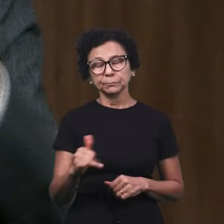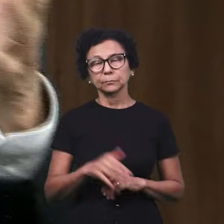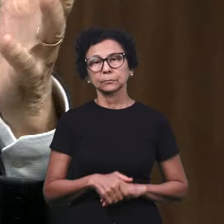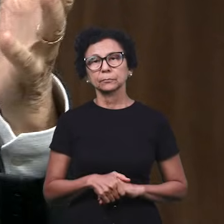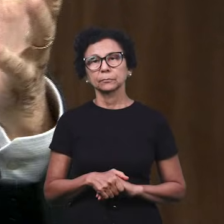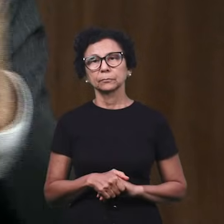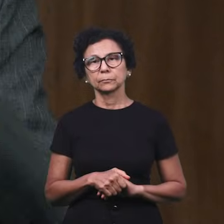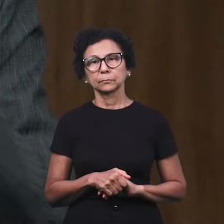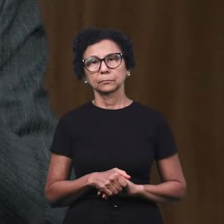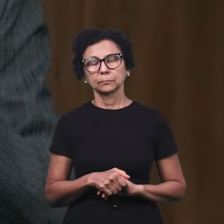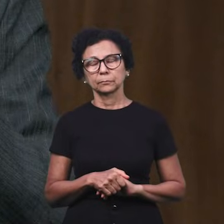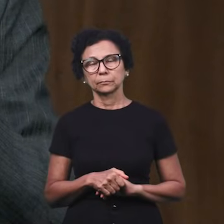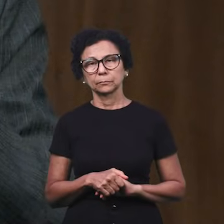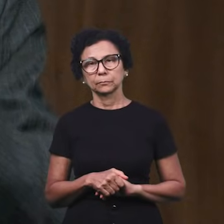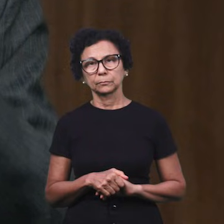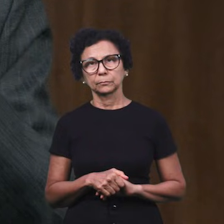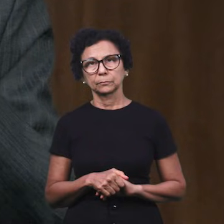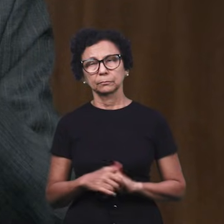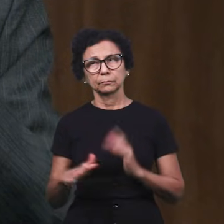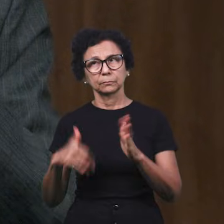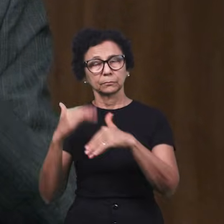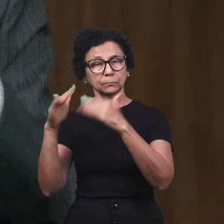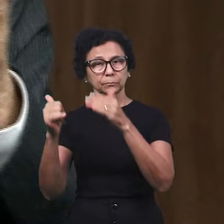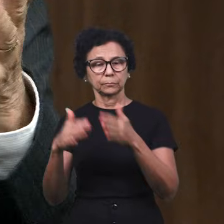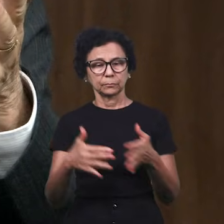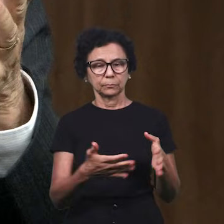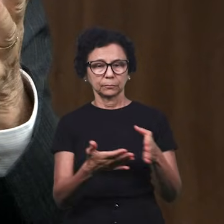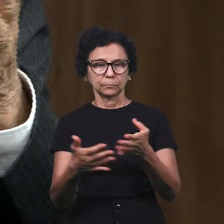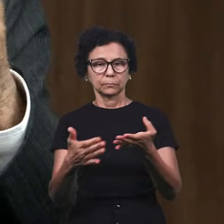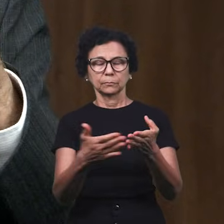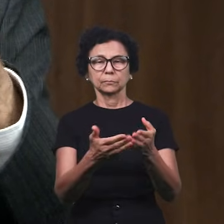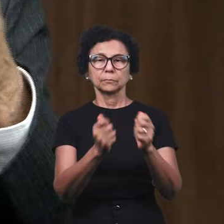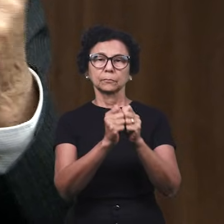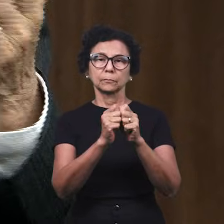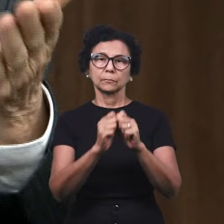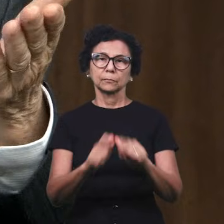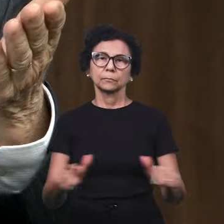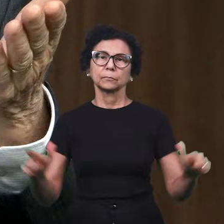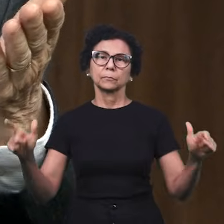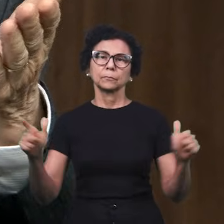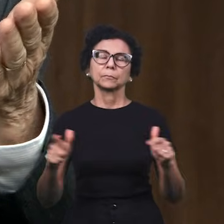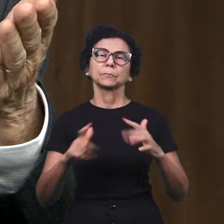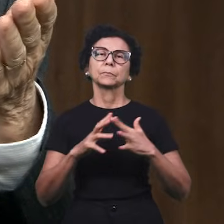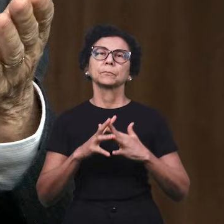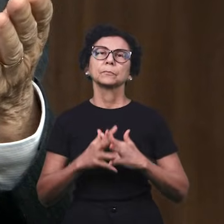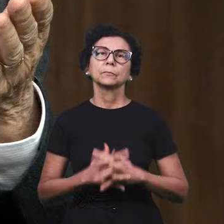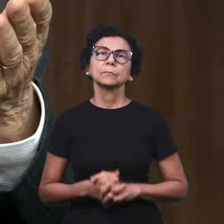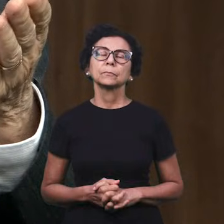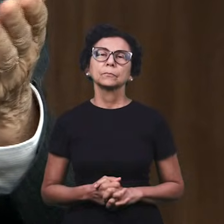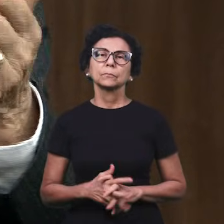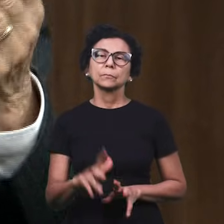esse desenvolvimento das navegações ampliou os limites